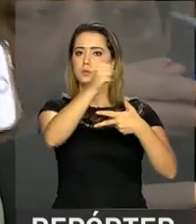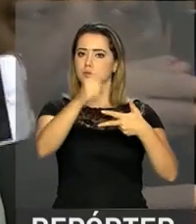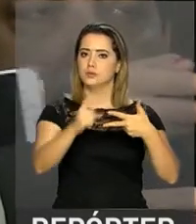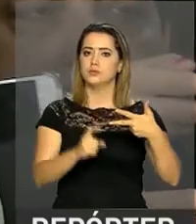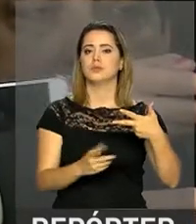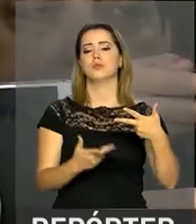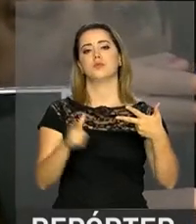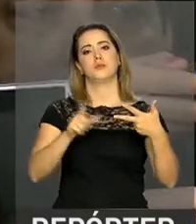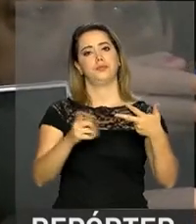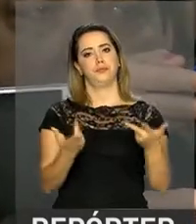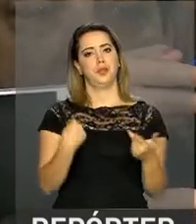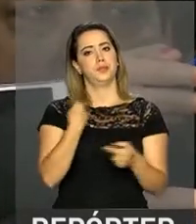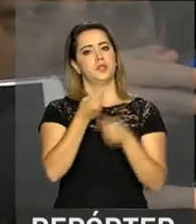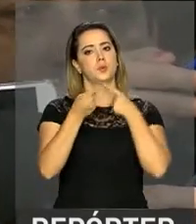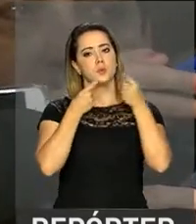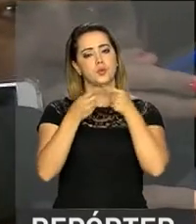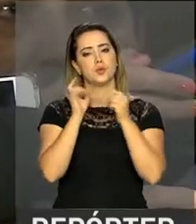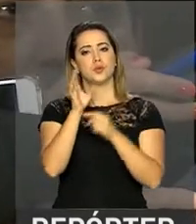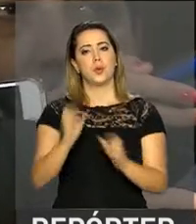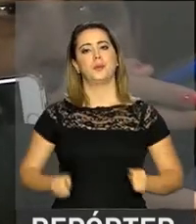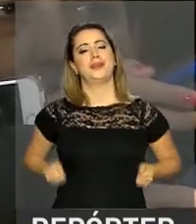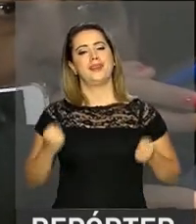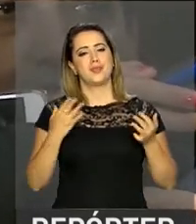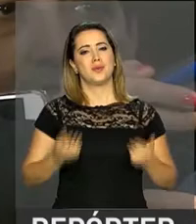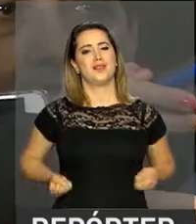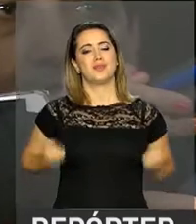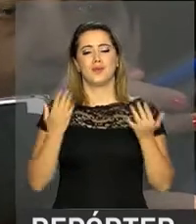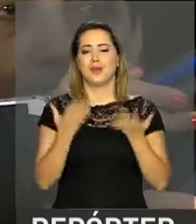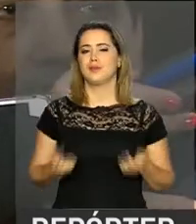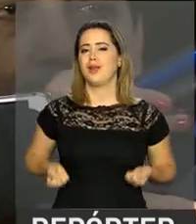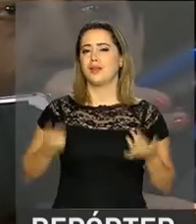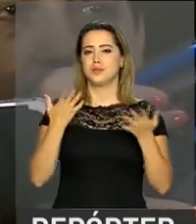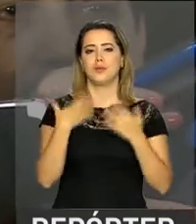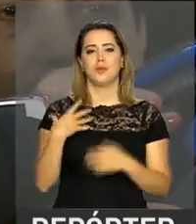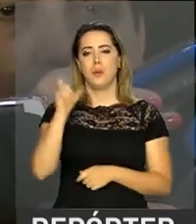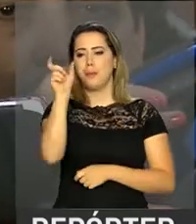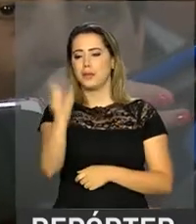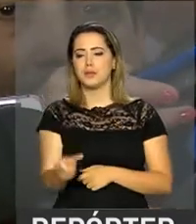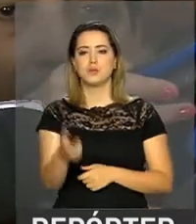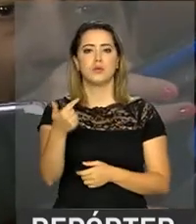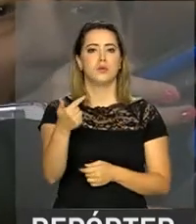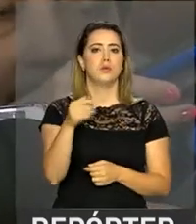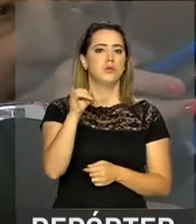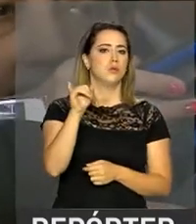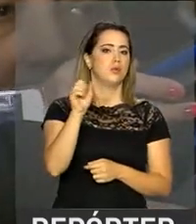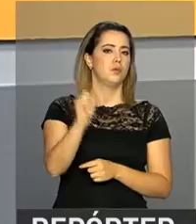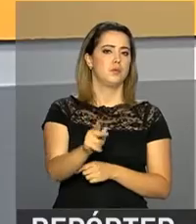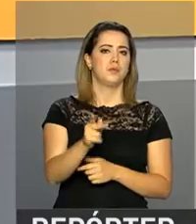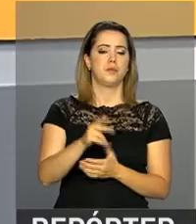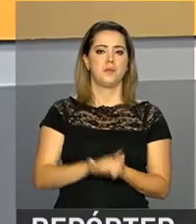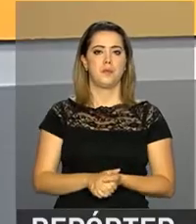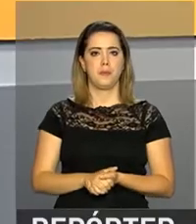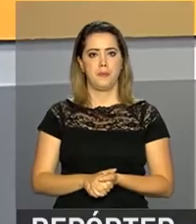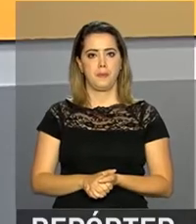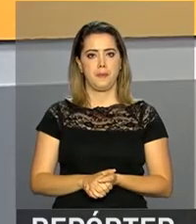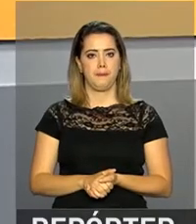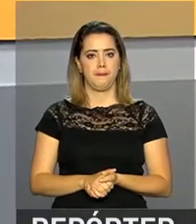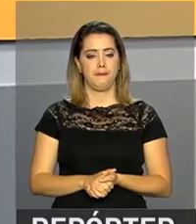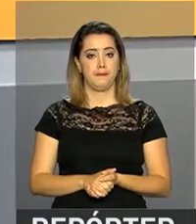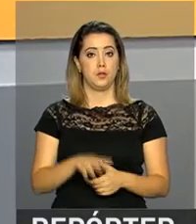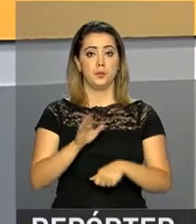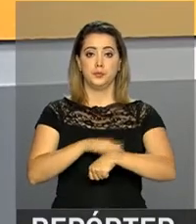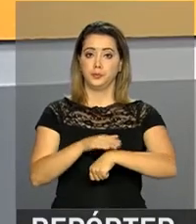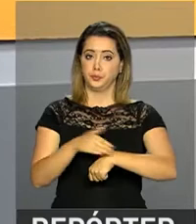nós vamos estar discutindo apenas gasto de pessoal e previdência e não haverá mais recurso para nenhum tipo de investimento. O prazo